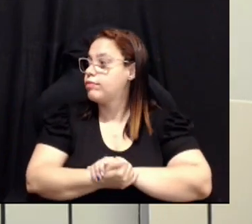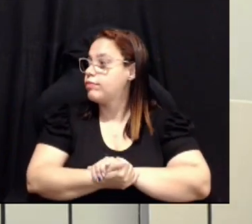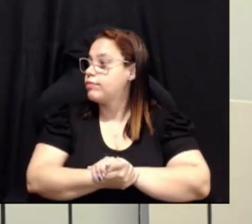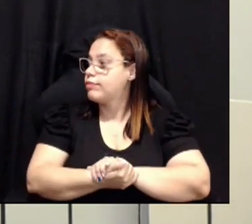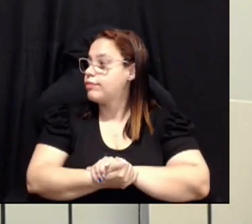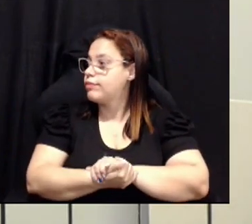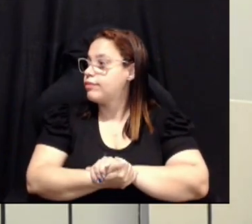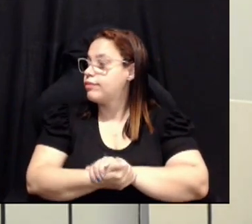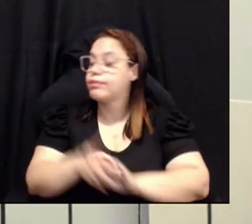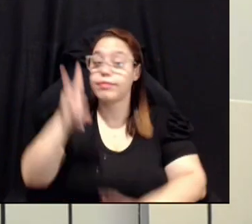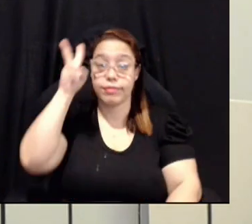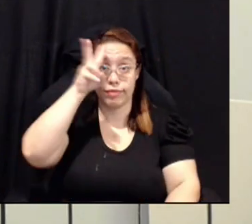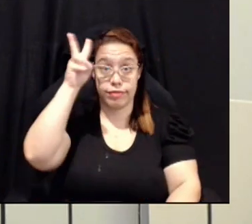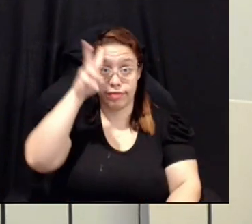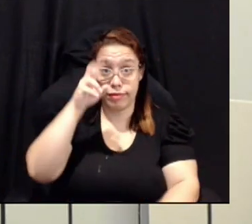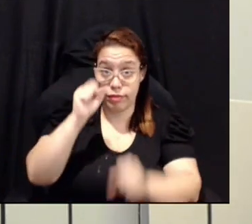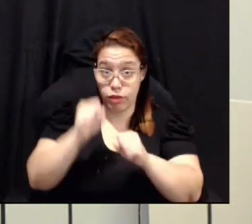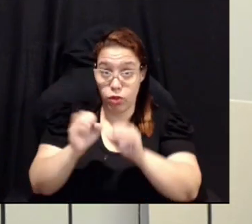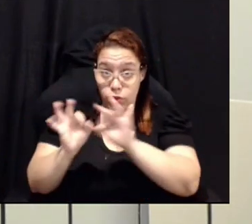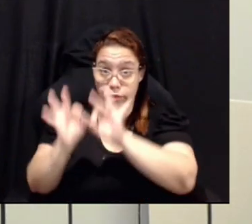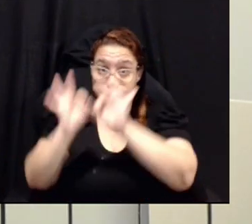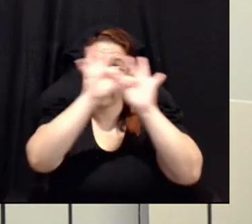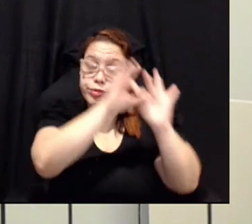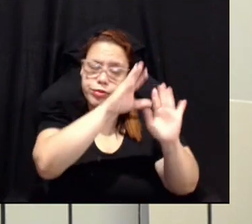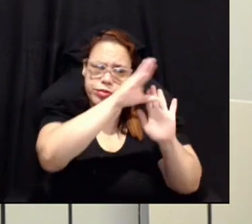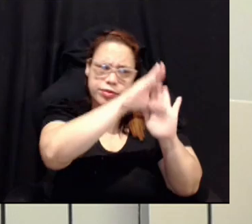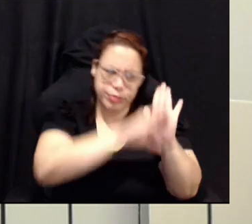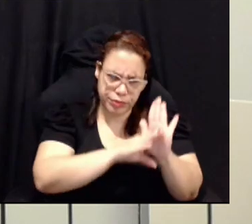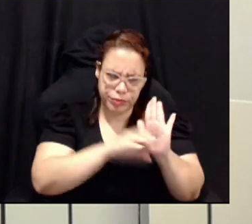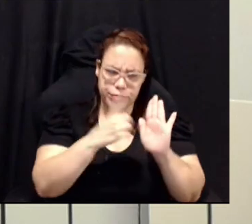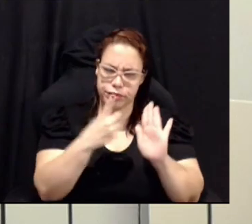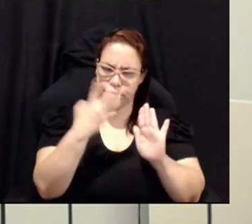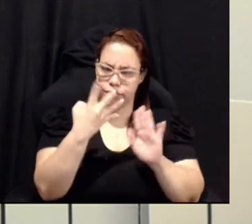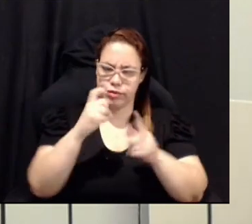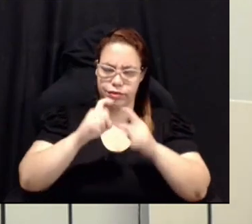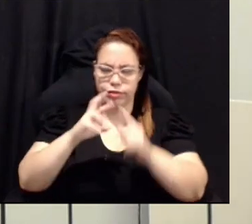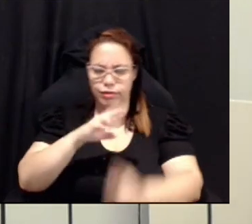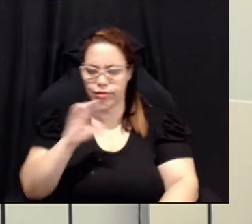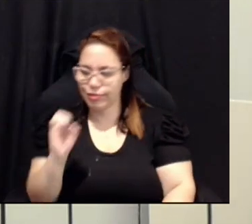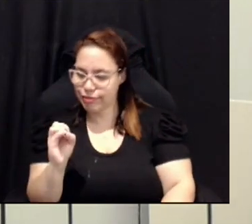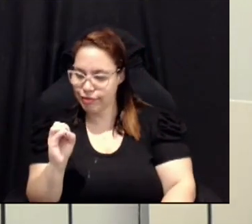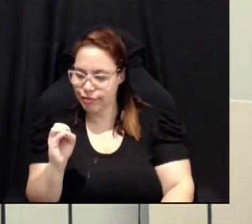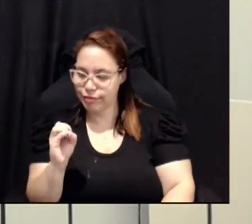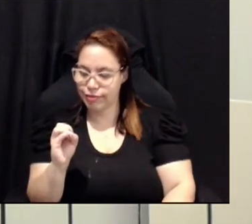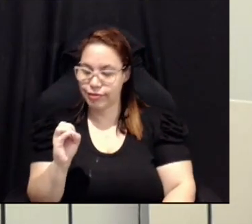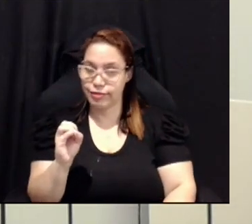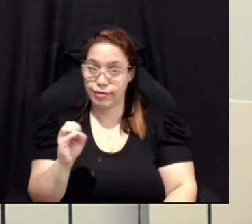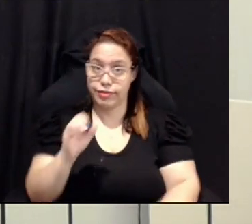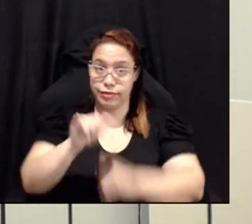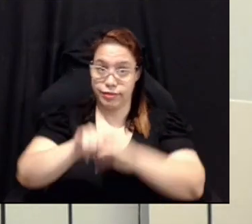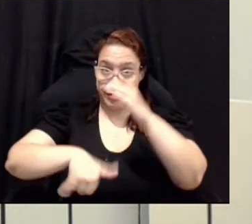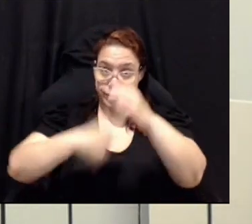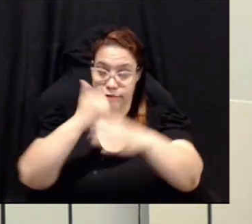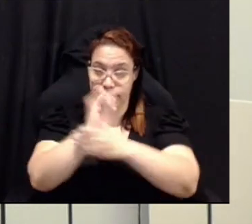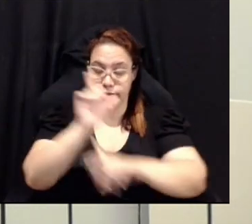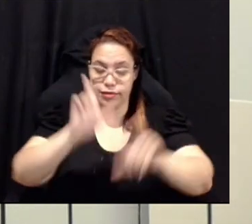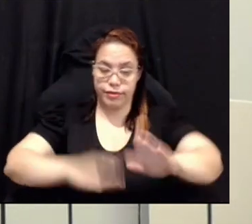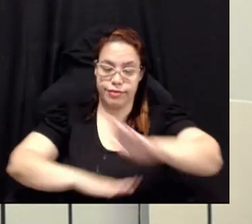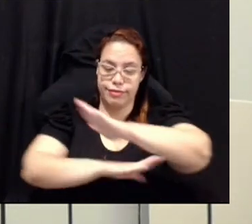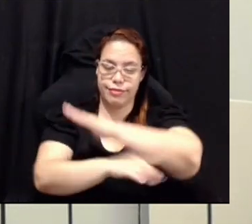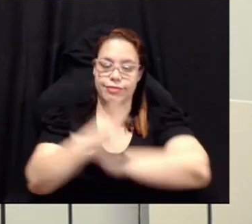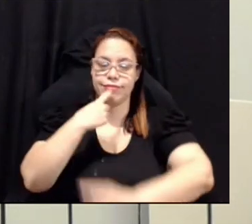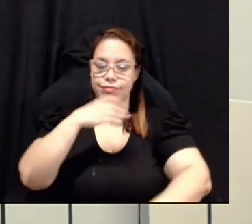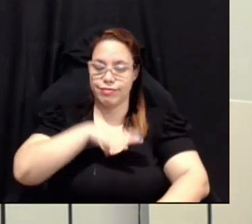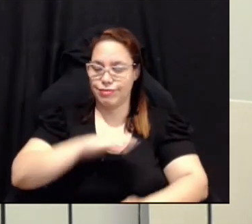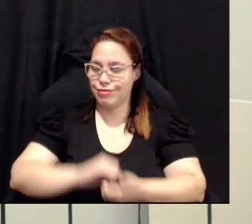Lembrando que você pode assistir na íntegra a 14ª reunião ordinária no YouTube da TV Câmara Campinas. A gente